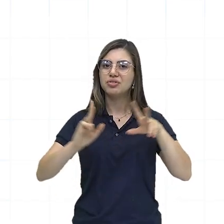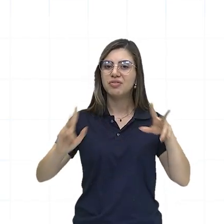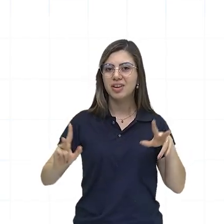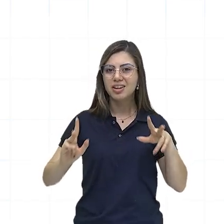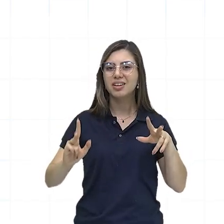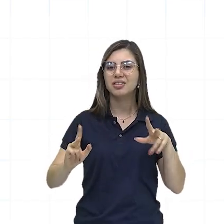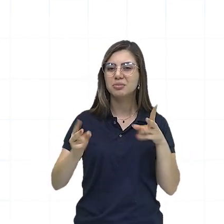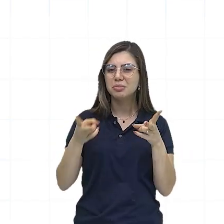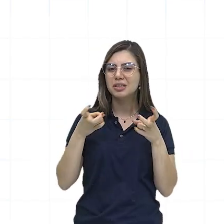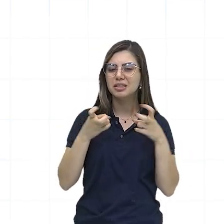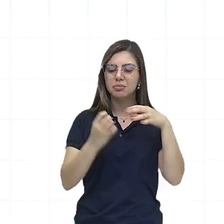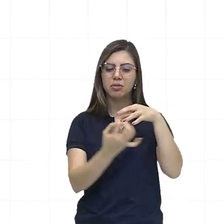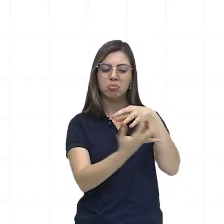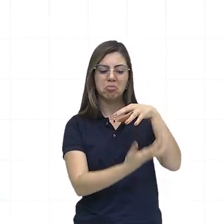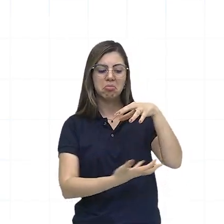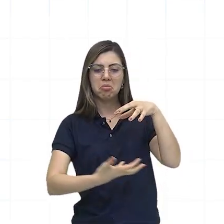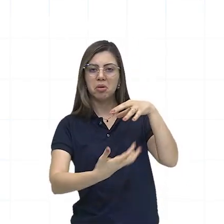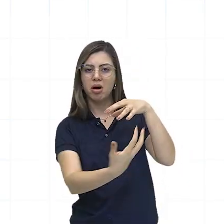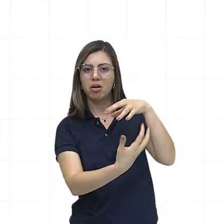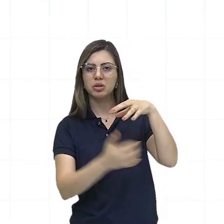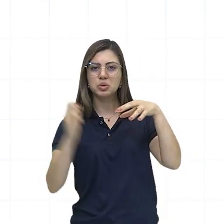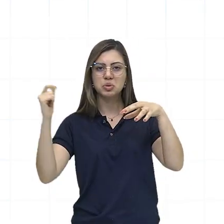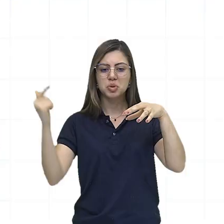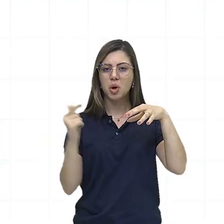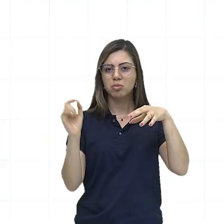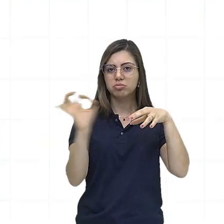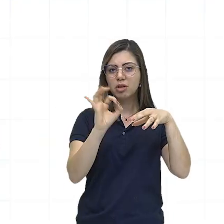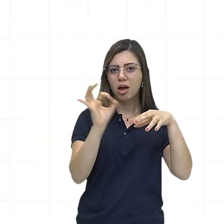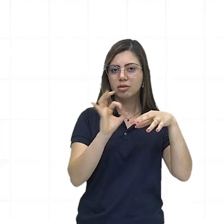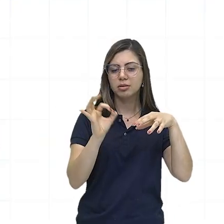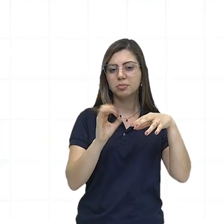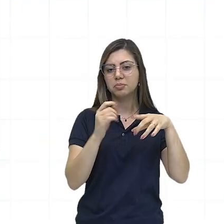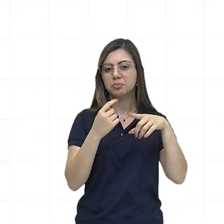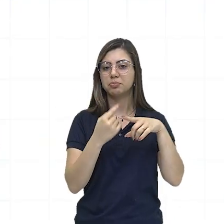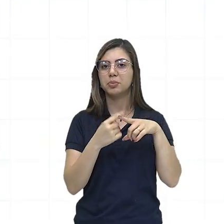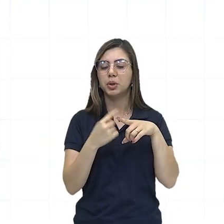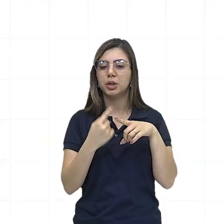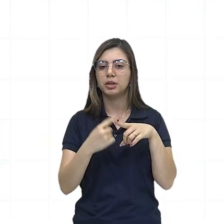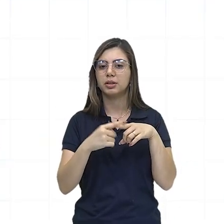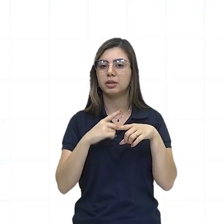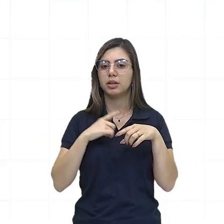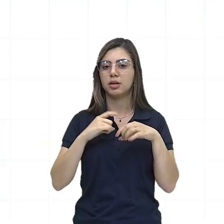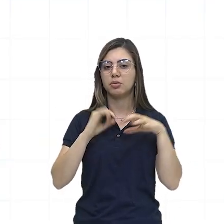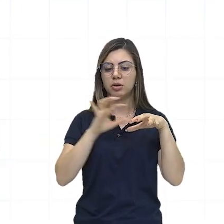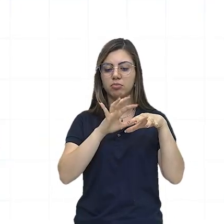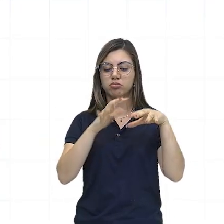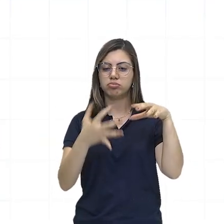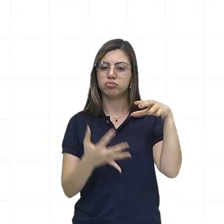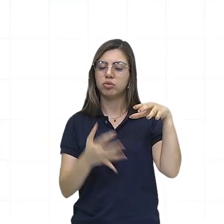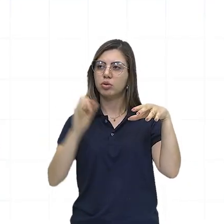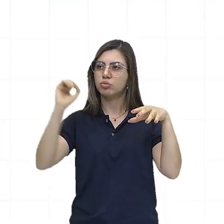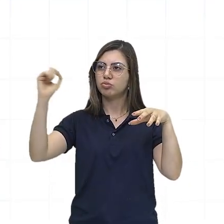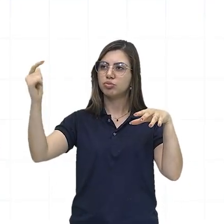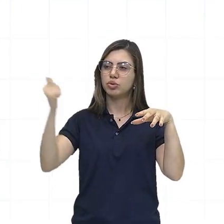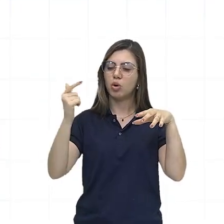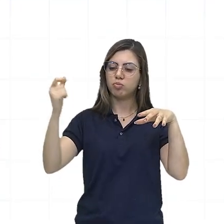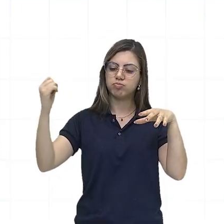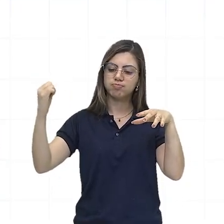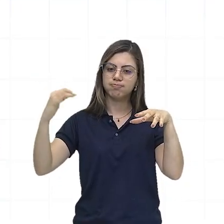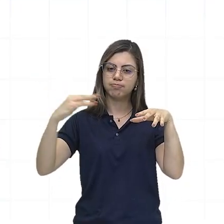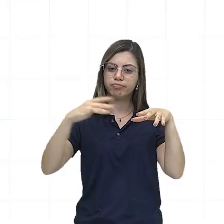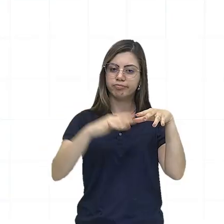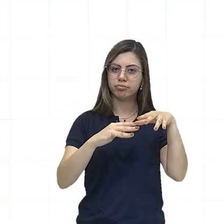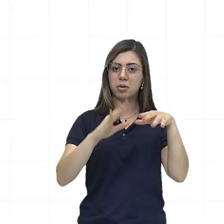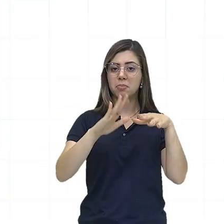de forma desigual. Algumas partes do nosso planeta vão receber maior radiação, maior incidência da